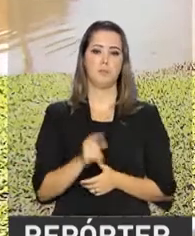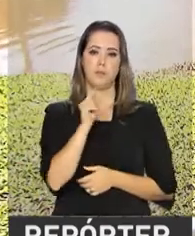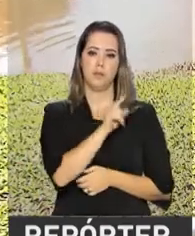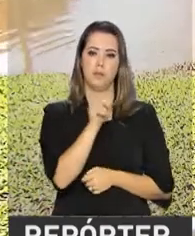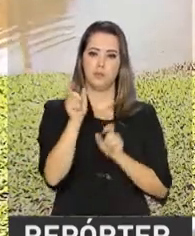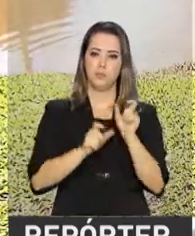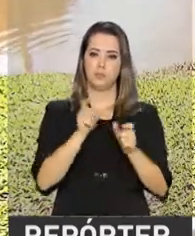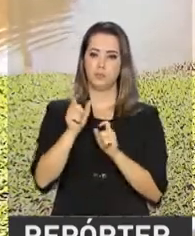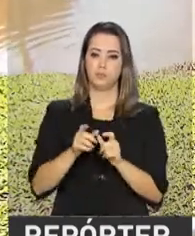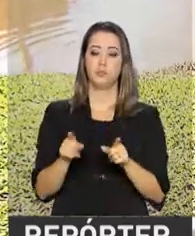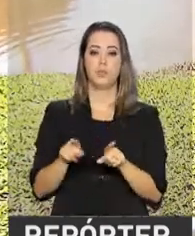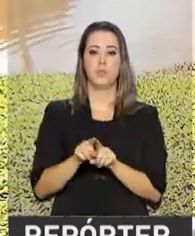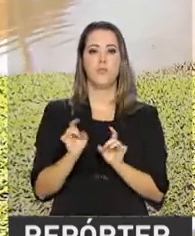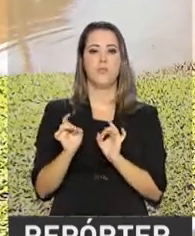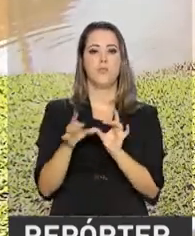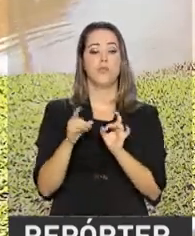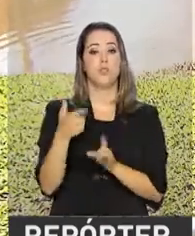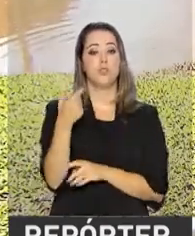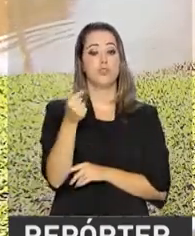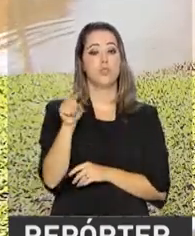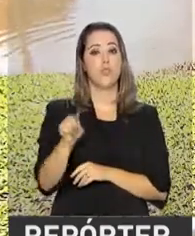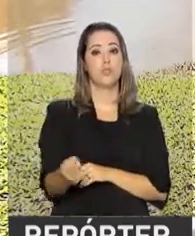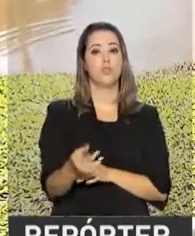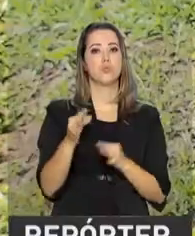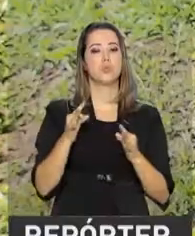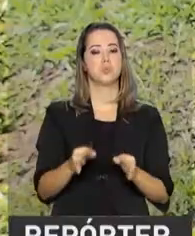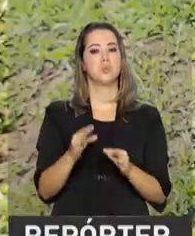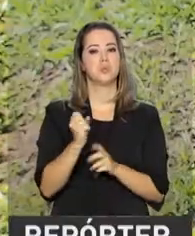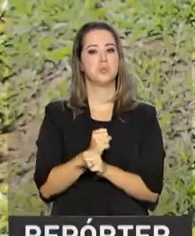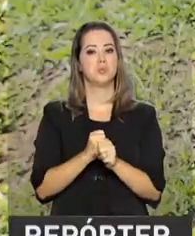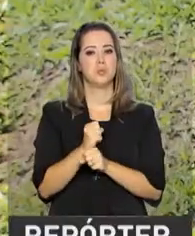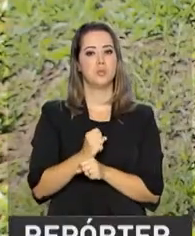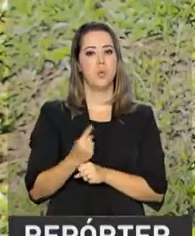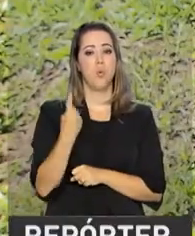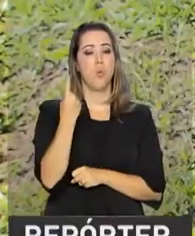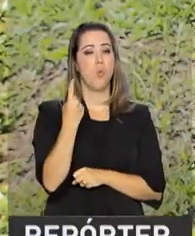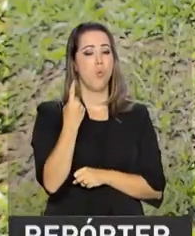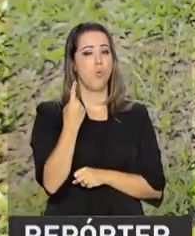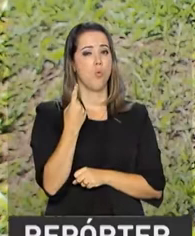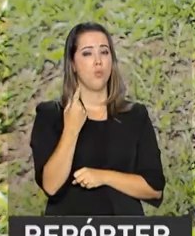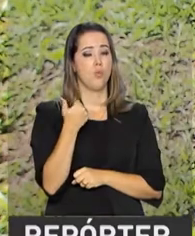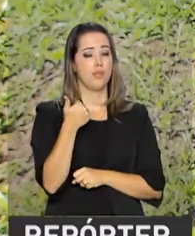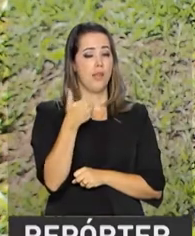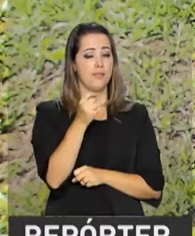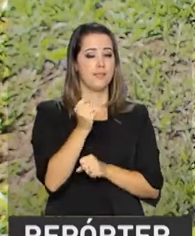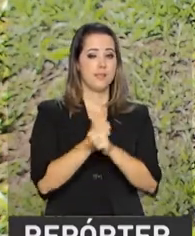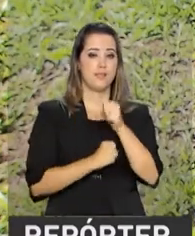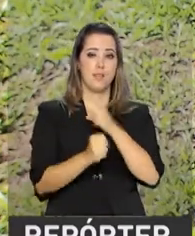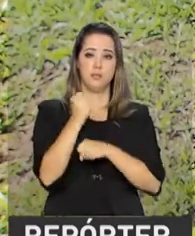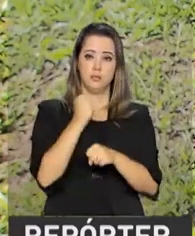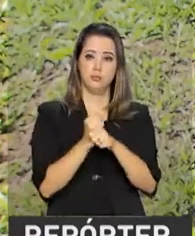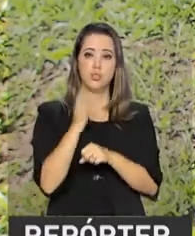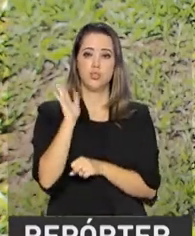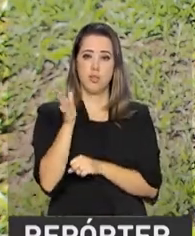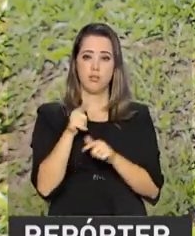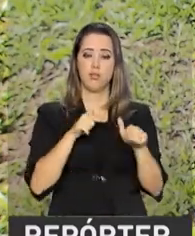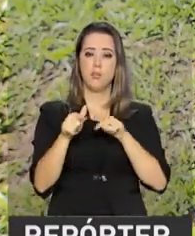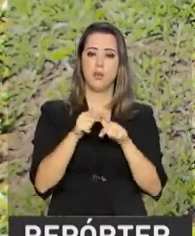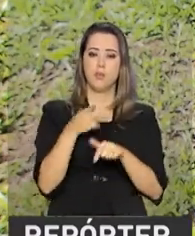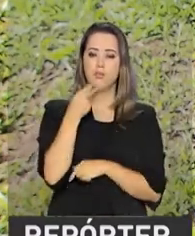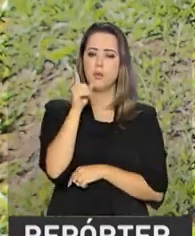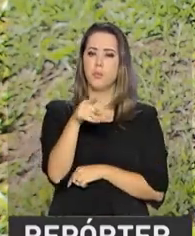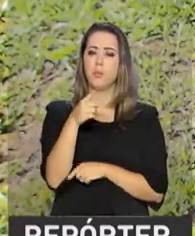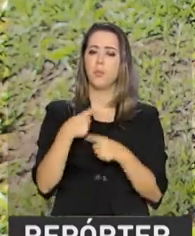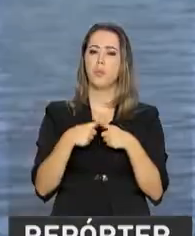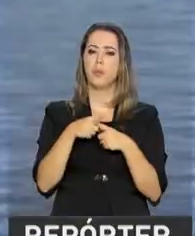no distrito federal vem de 20 mil toneladas de peixe por ano há uma década no mercado ele conta quais são as vantagens de comercializar